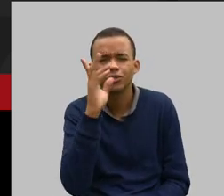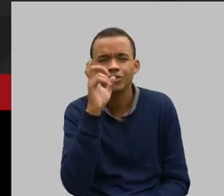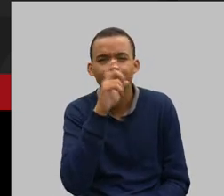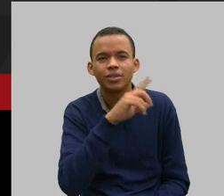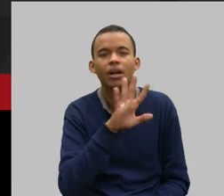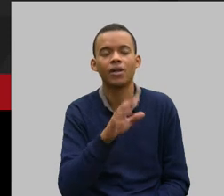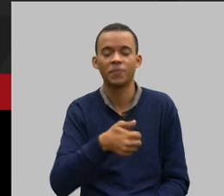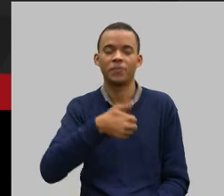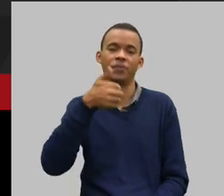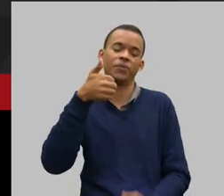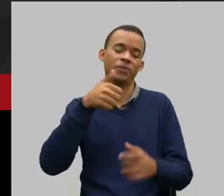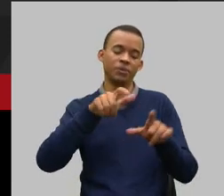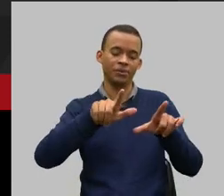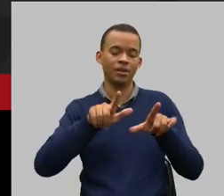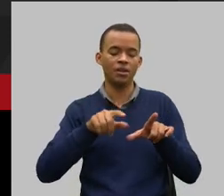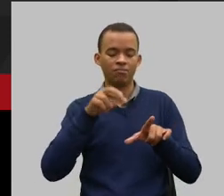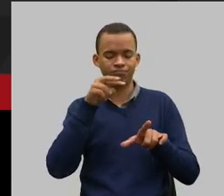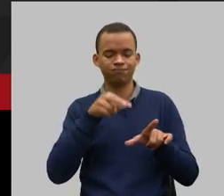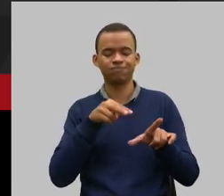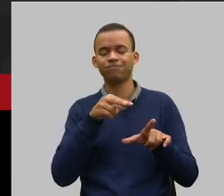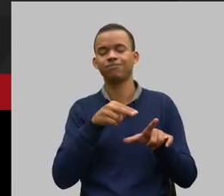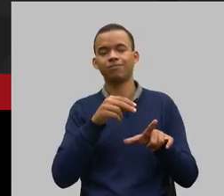melhorou Melhorou